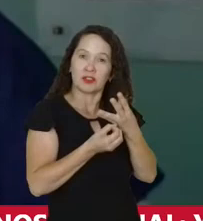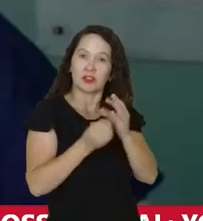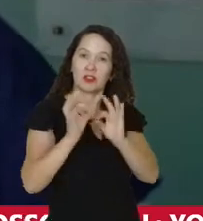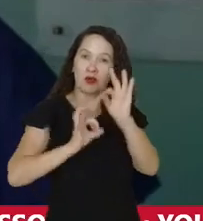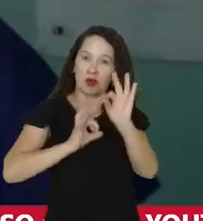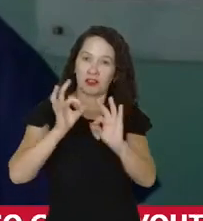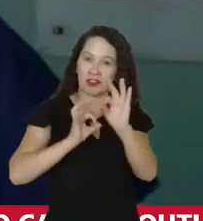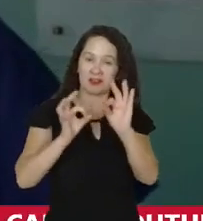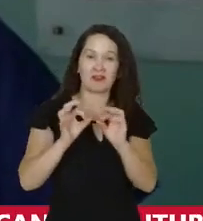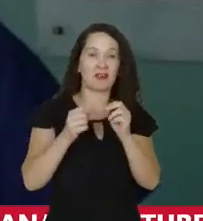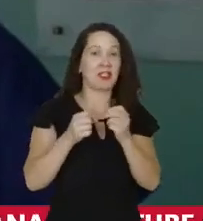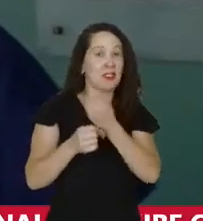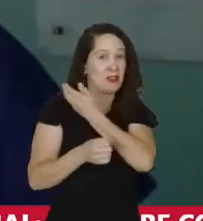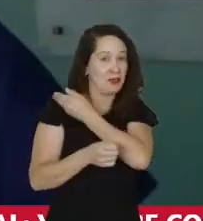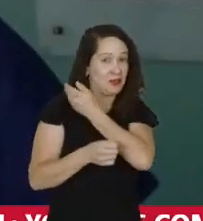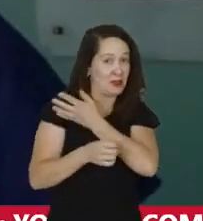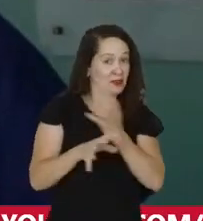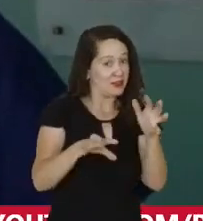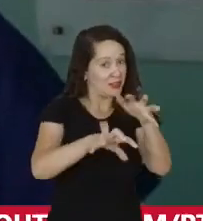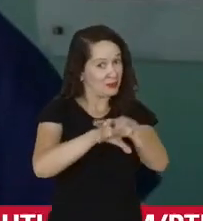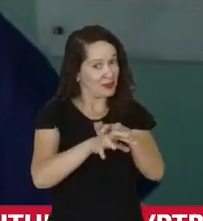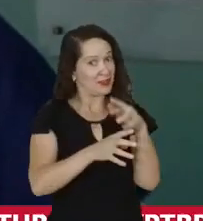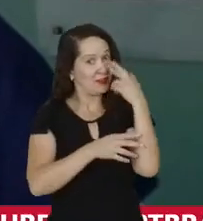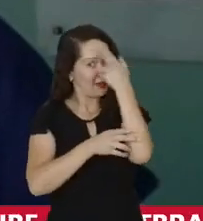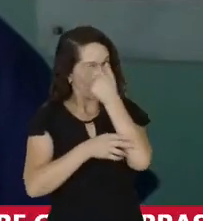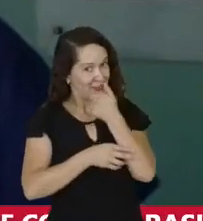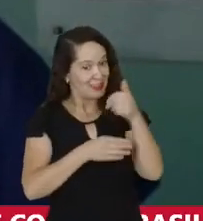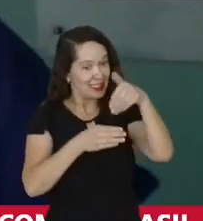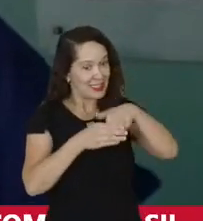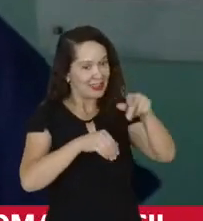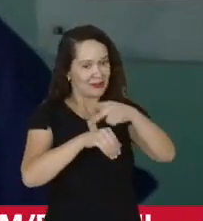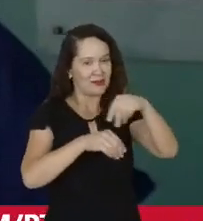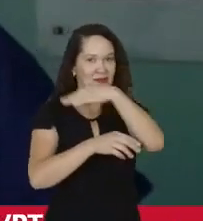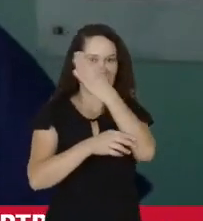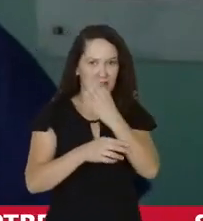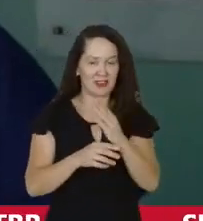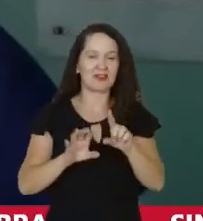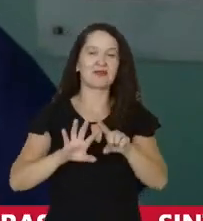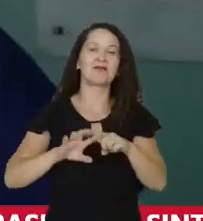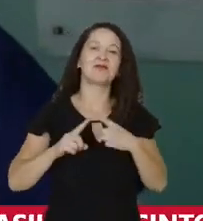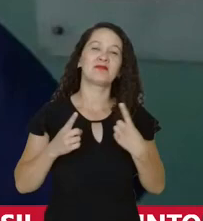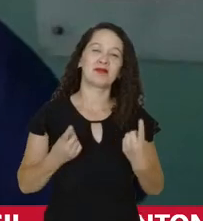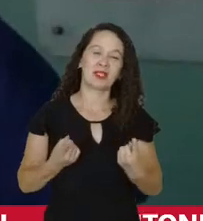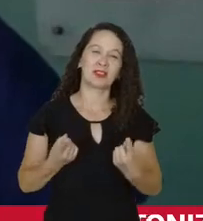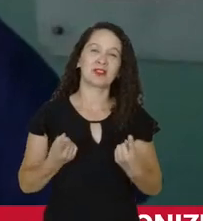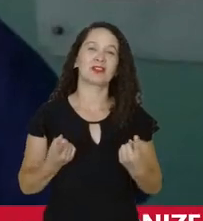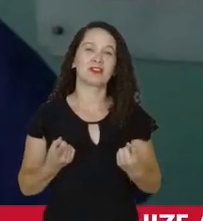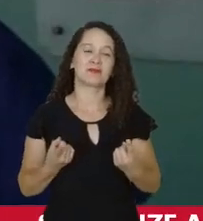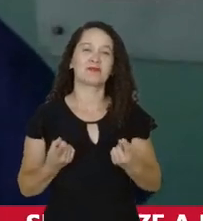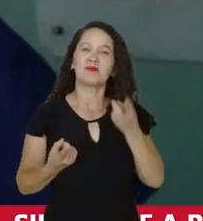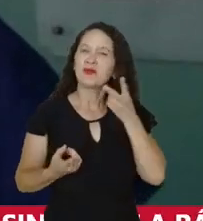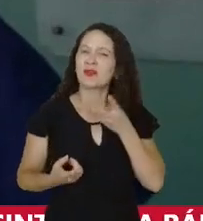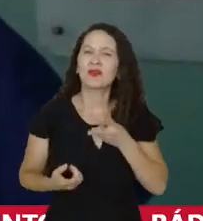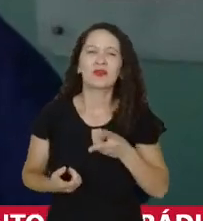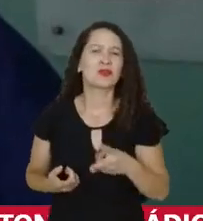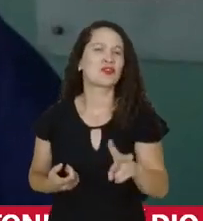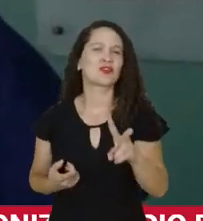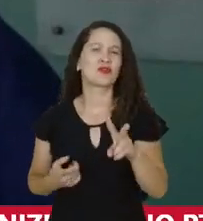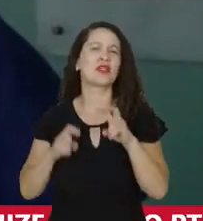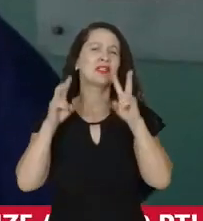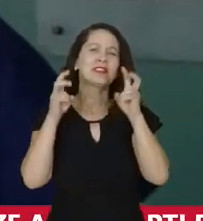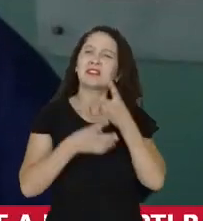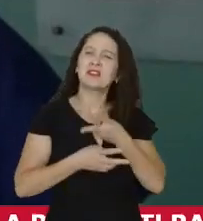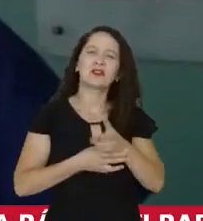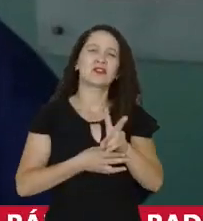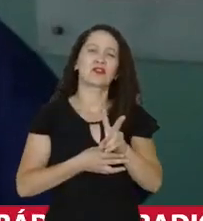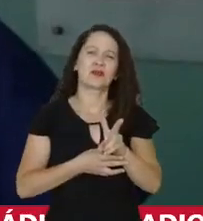patriarcais, racistas e colonialistas nos nossos territórios, mas com uma questão que ela é permanente, né? Desde